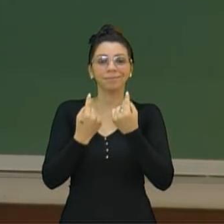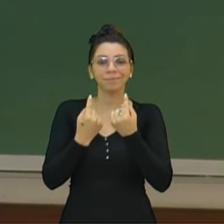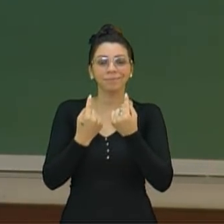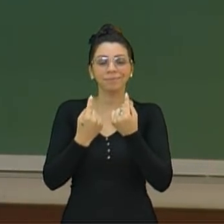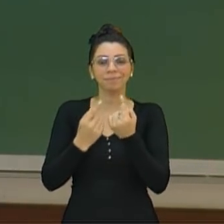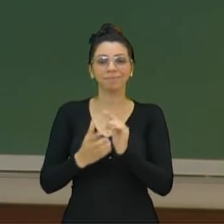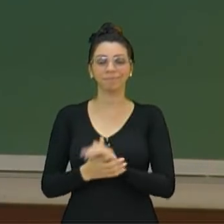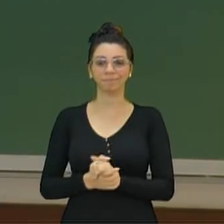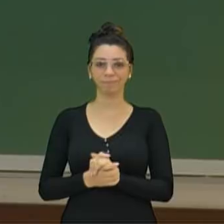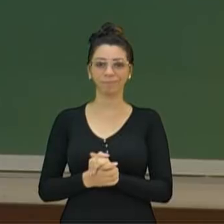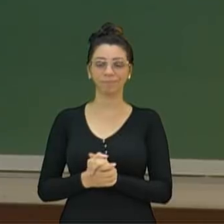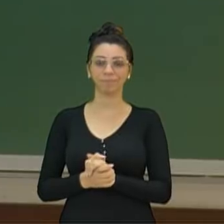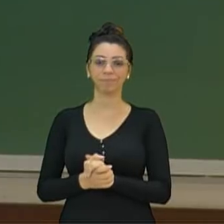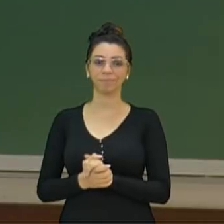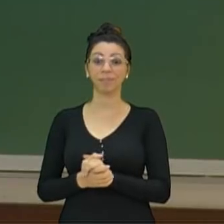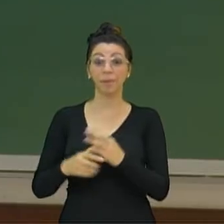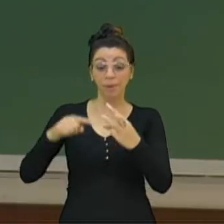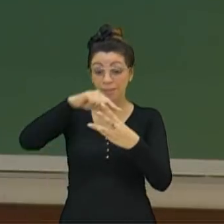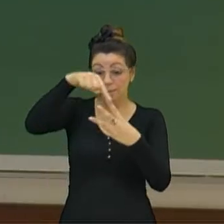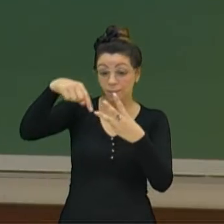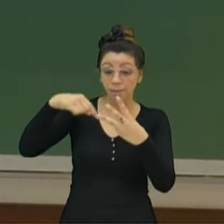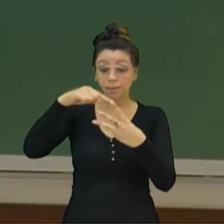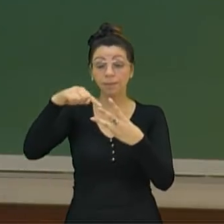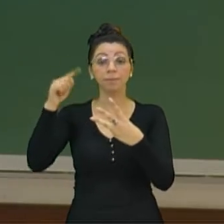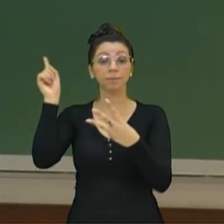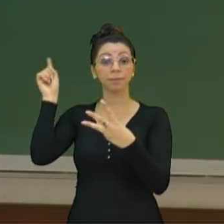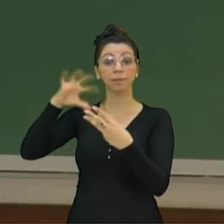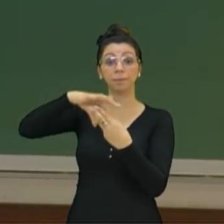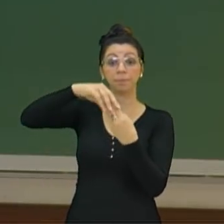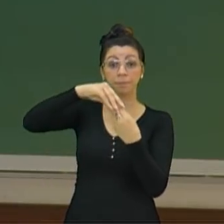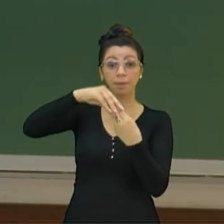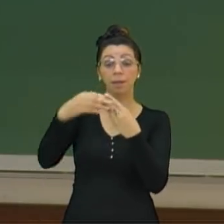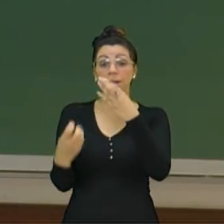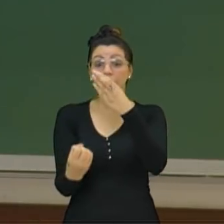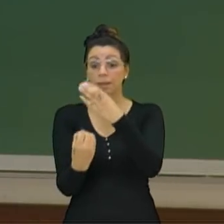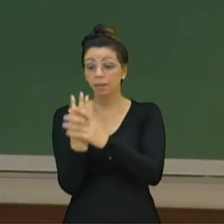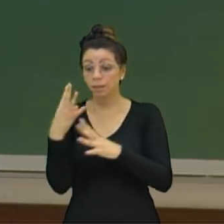de um neurônio. Aqui a informação, o impulso é